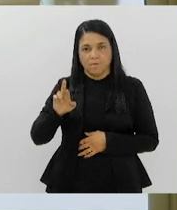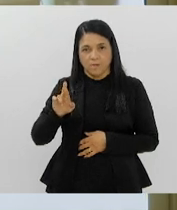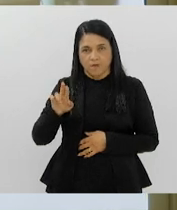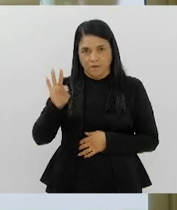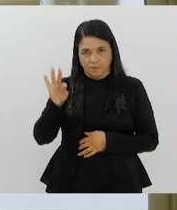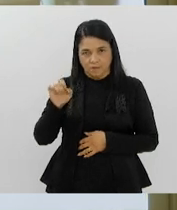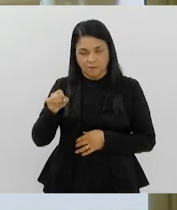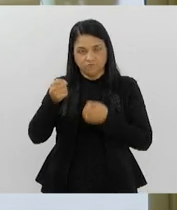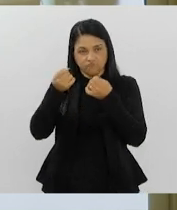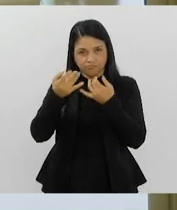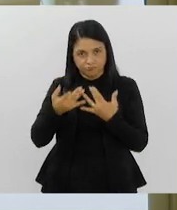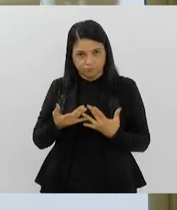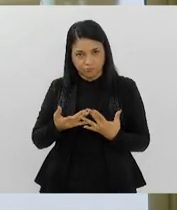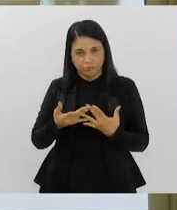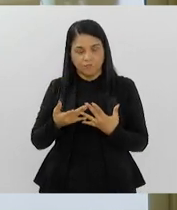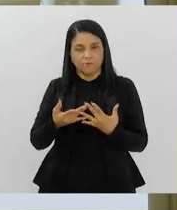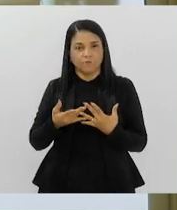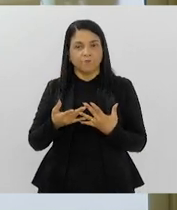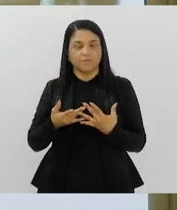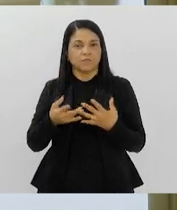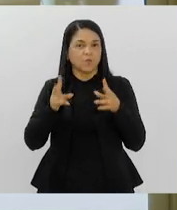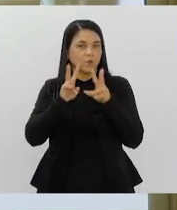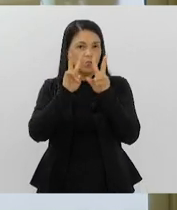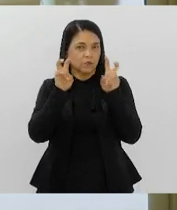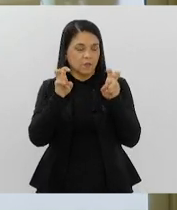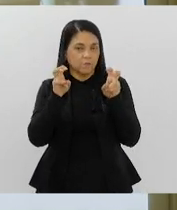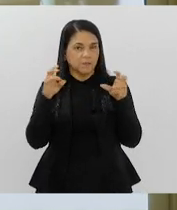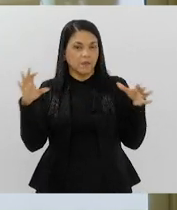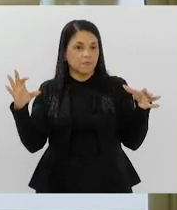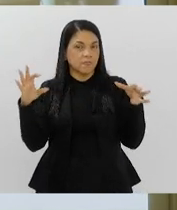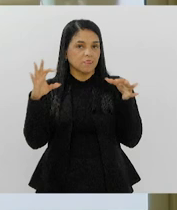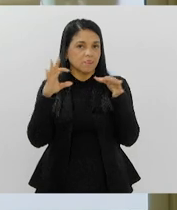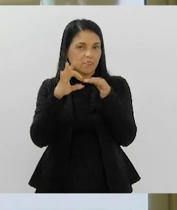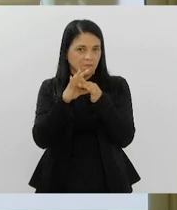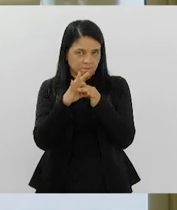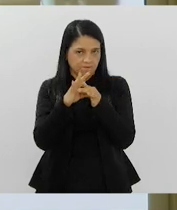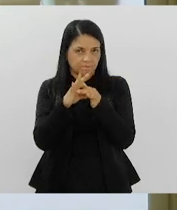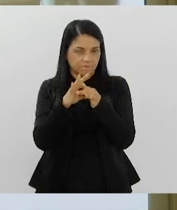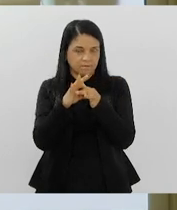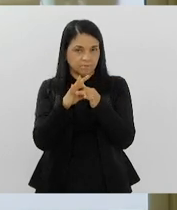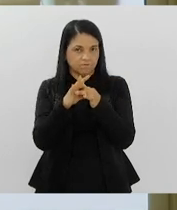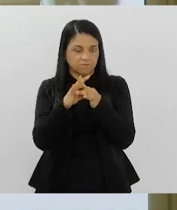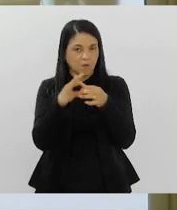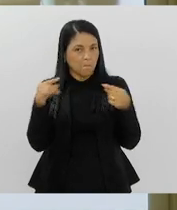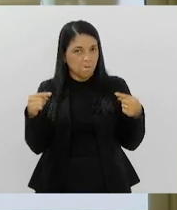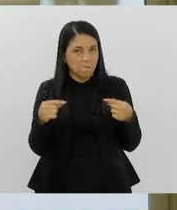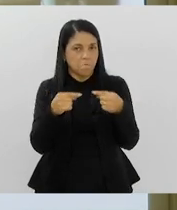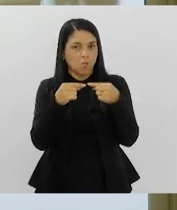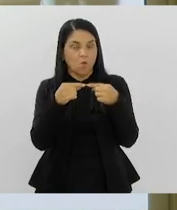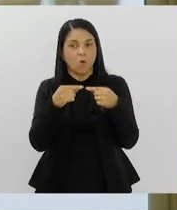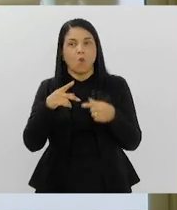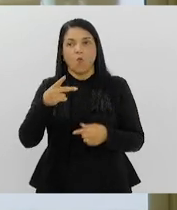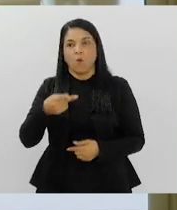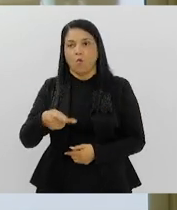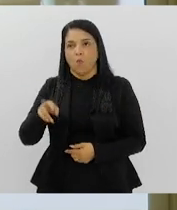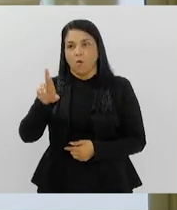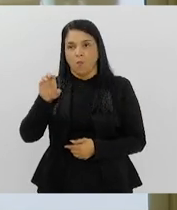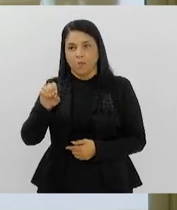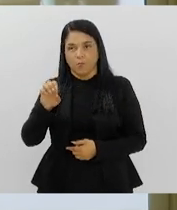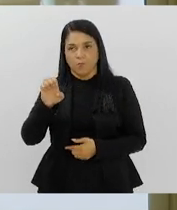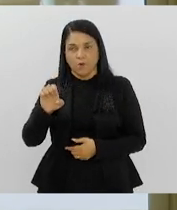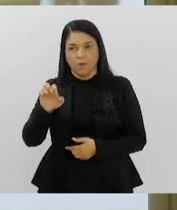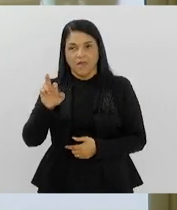aqui com muita ênfase a questão da integração. E aí, o PROERD, que é amplamente conhecido nas